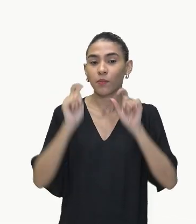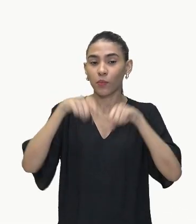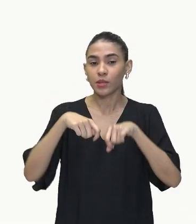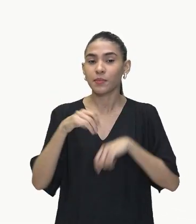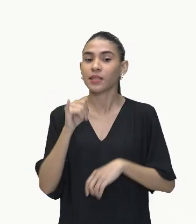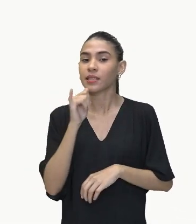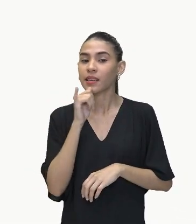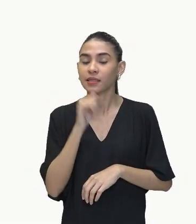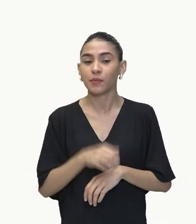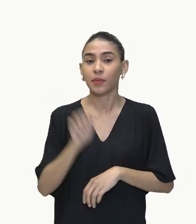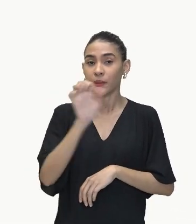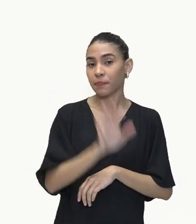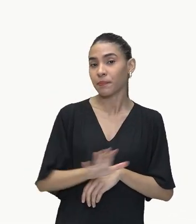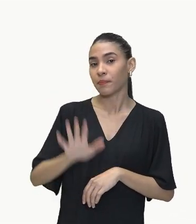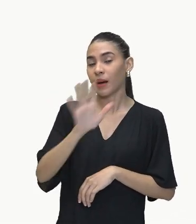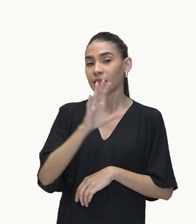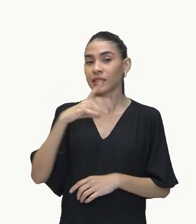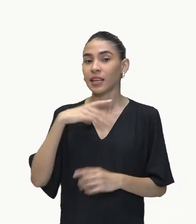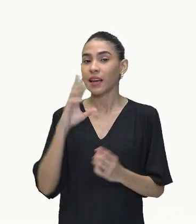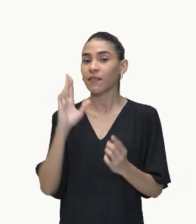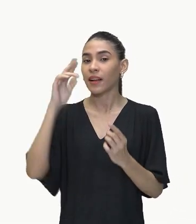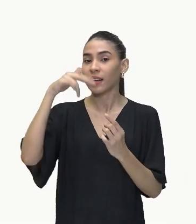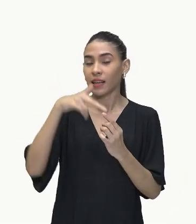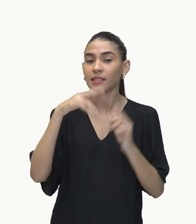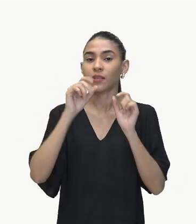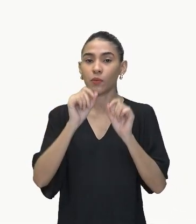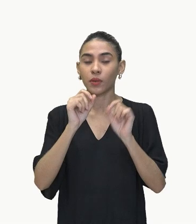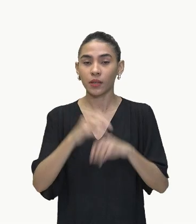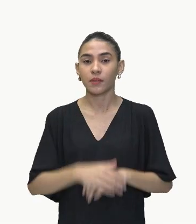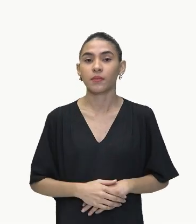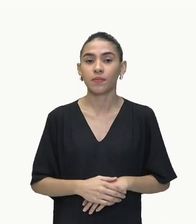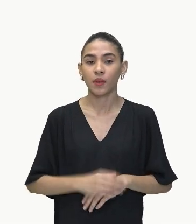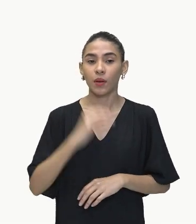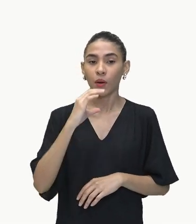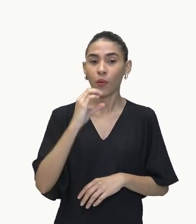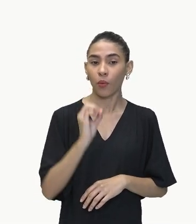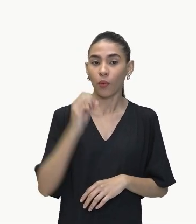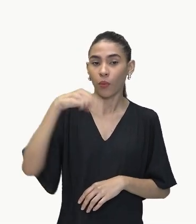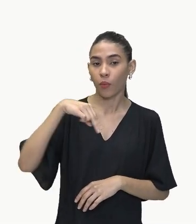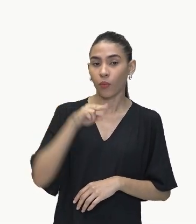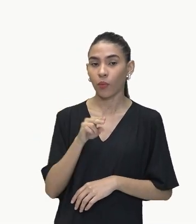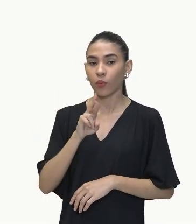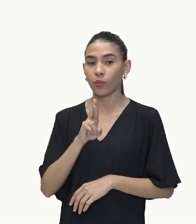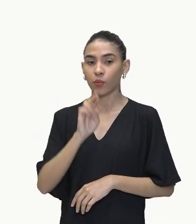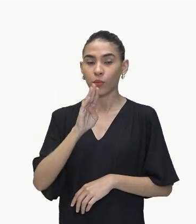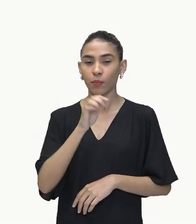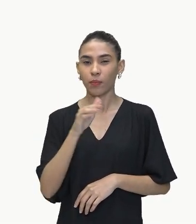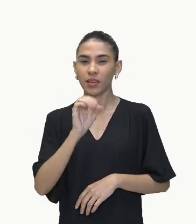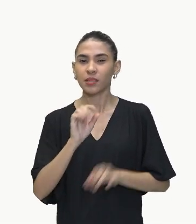de que aquela imagem esteja nos mostrando uma conurbação. Então, o que é isso?